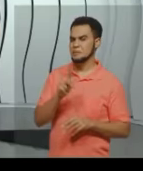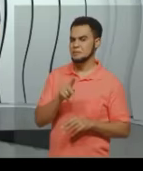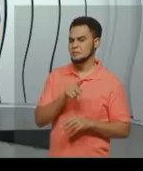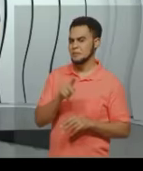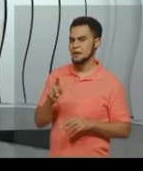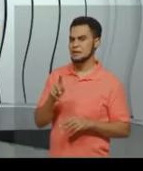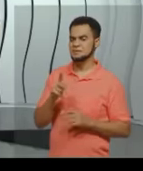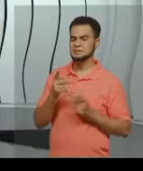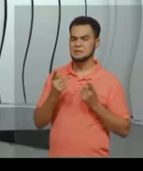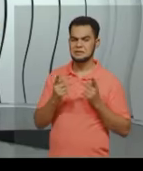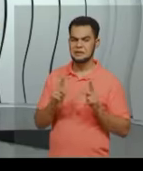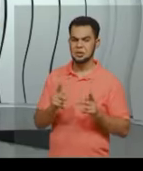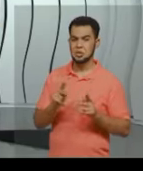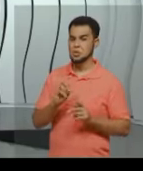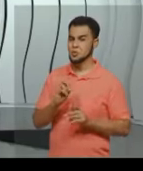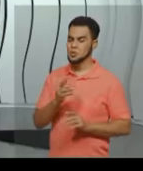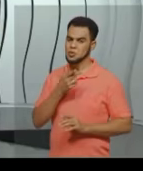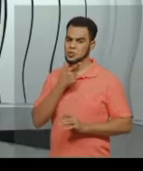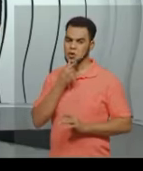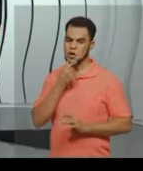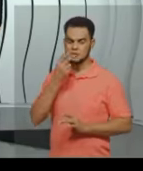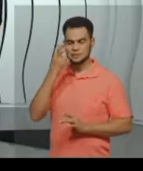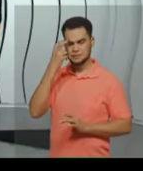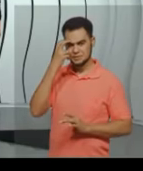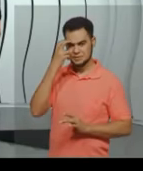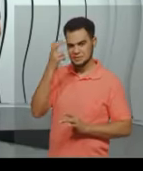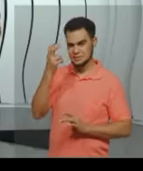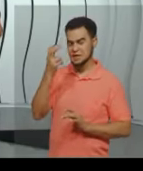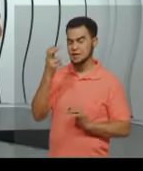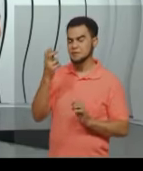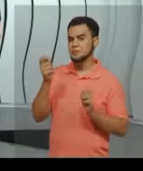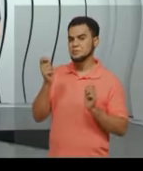homem sábio can decide what's right for you. Pode